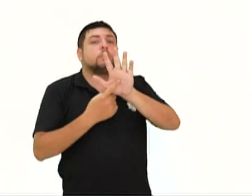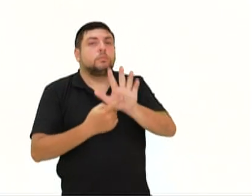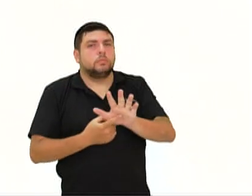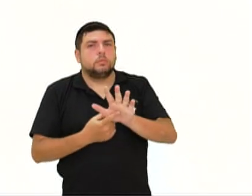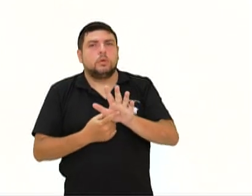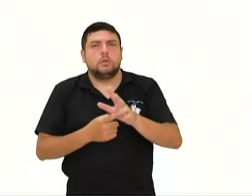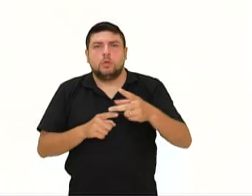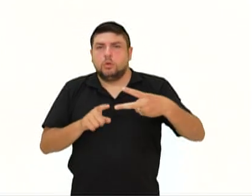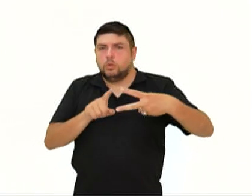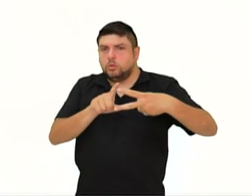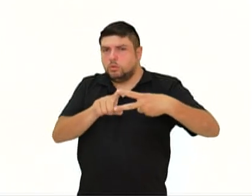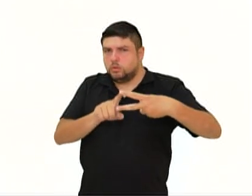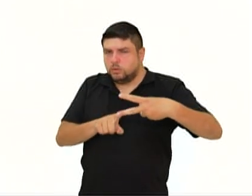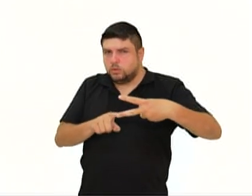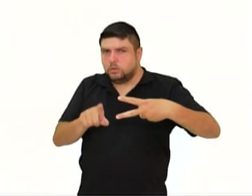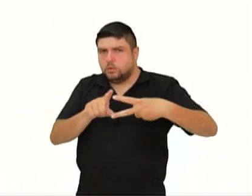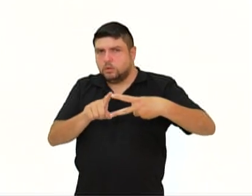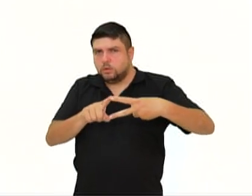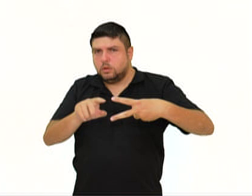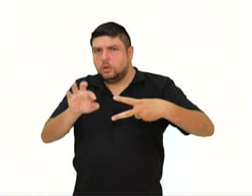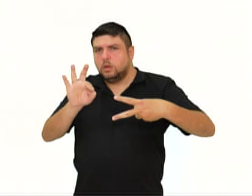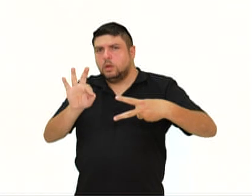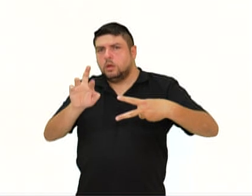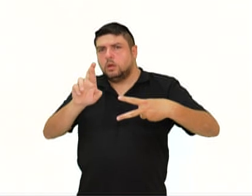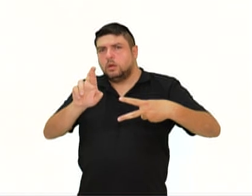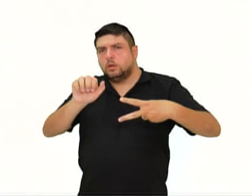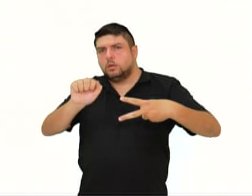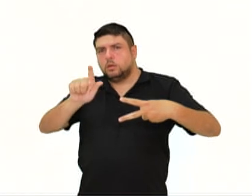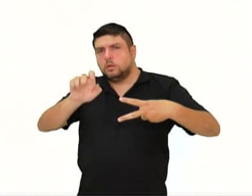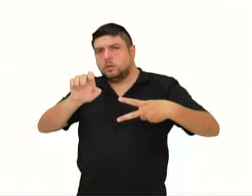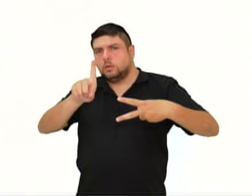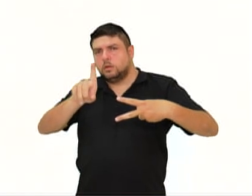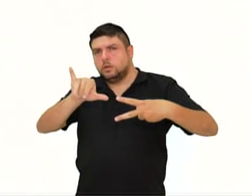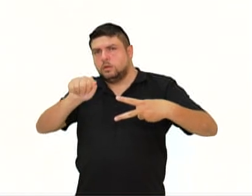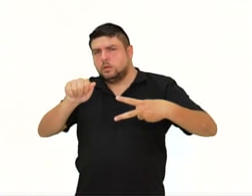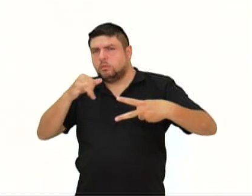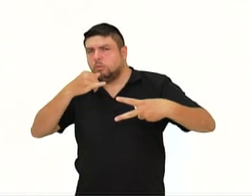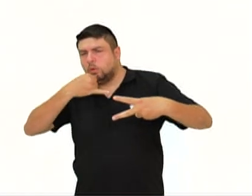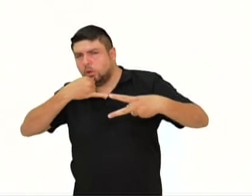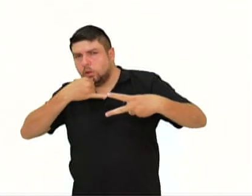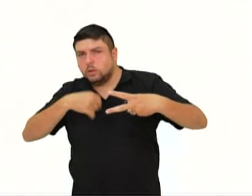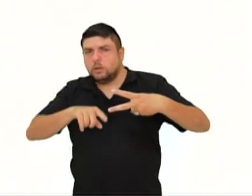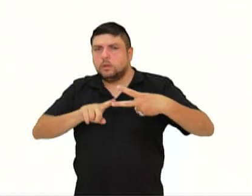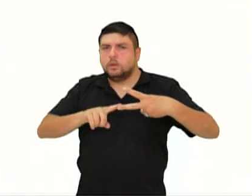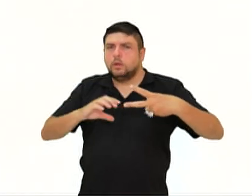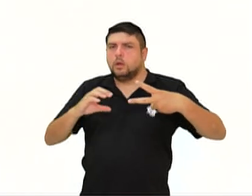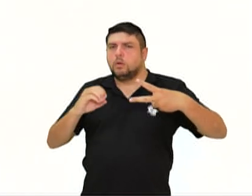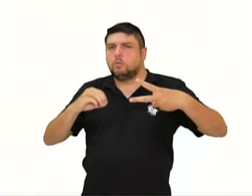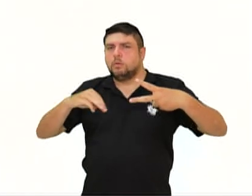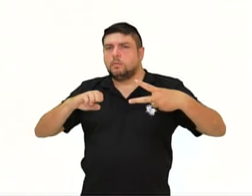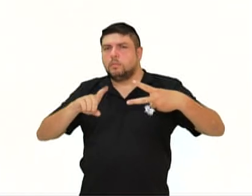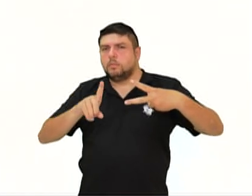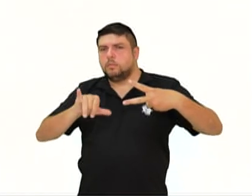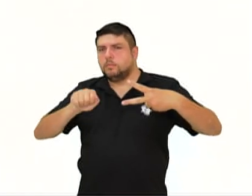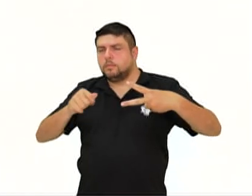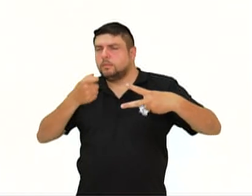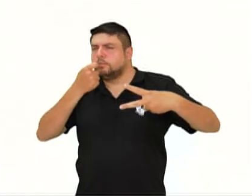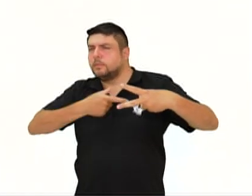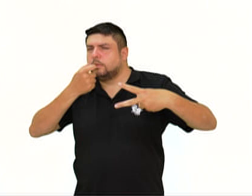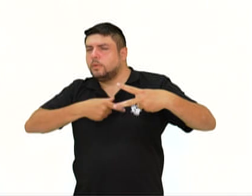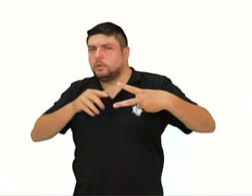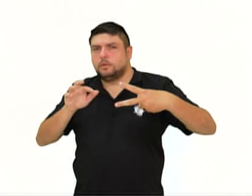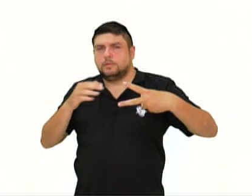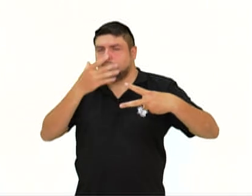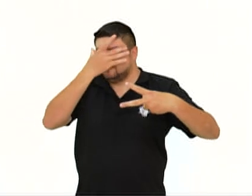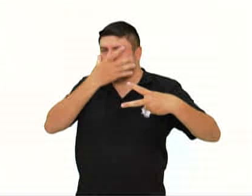dramáticos, a tragédia e a comédia. Olha lá, a carinha triste e a carinha feliz. Se você não sabia, agora